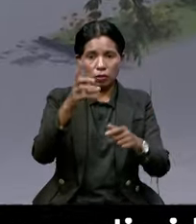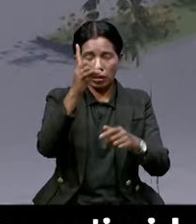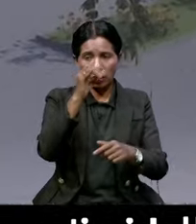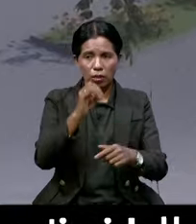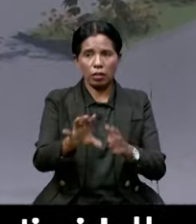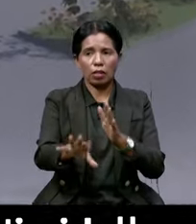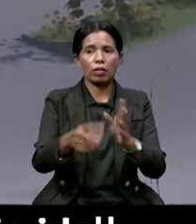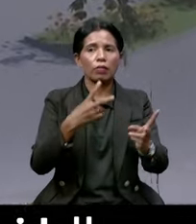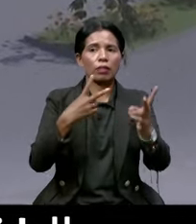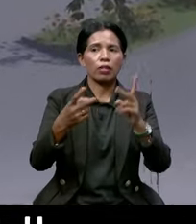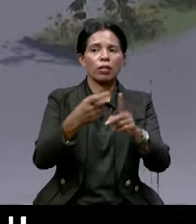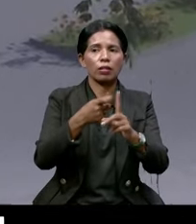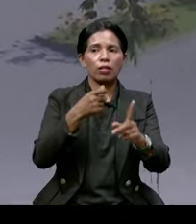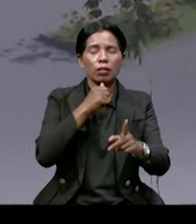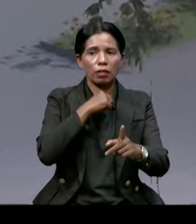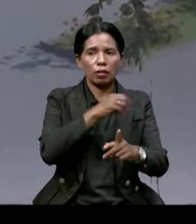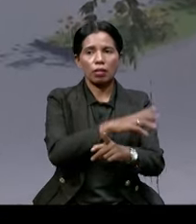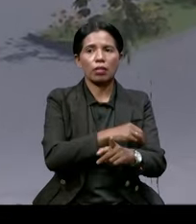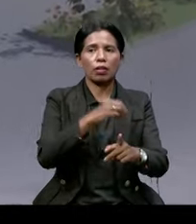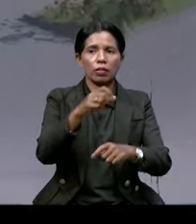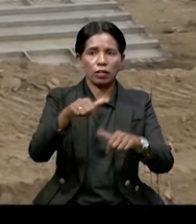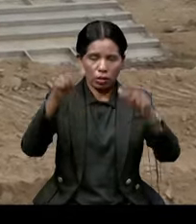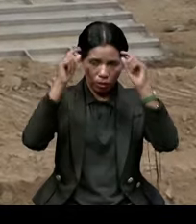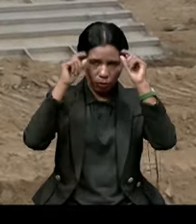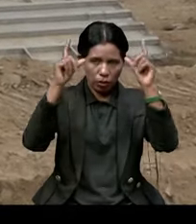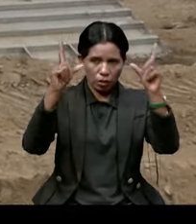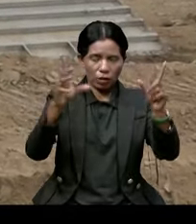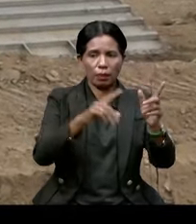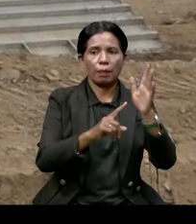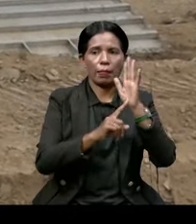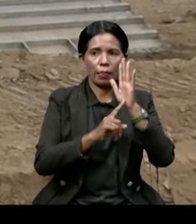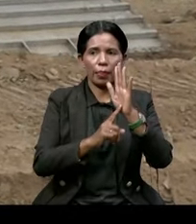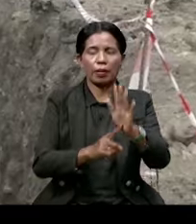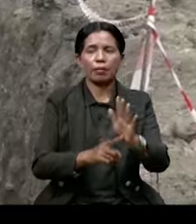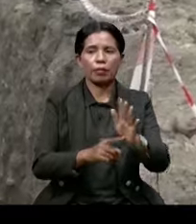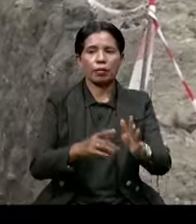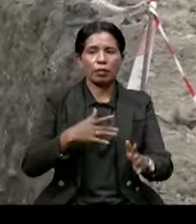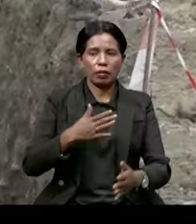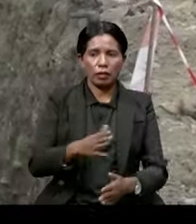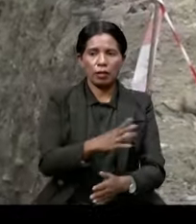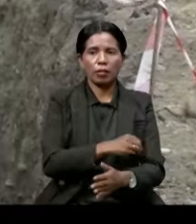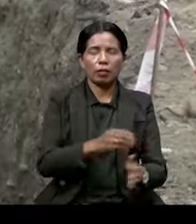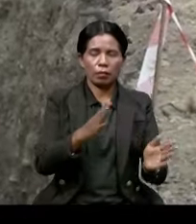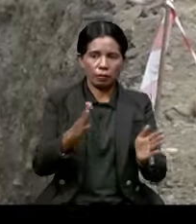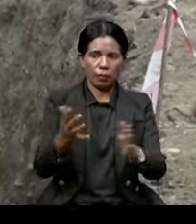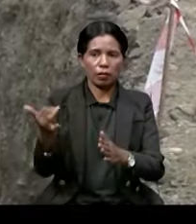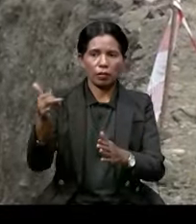retan visita do Santo Padre durante ia Timor-Leste, no delegação ne mostra aprecia o preparação hiraknebe,